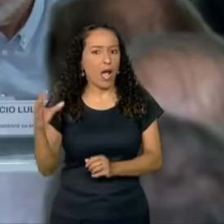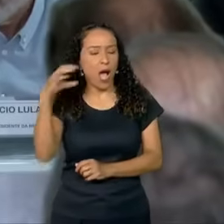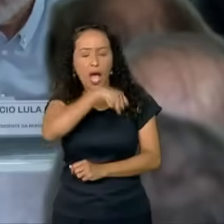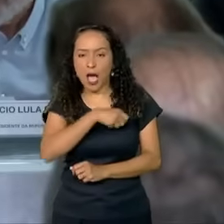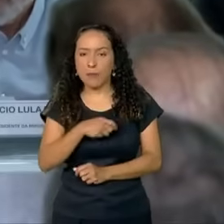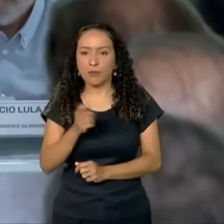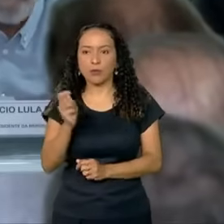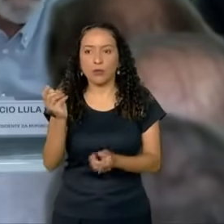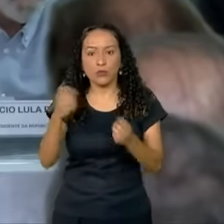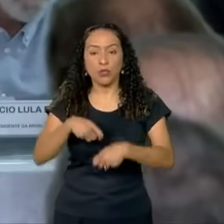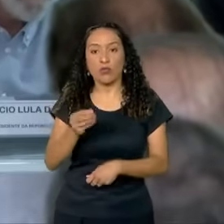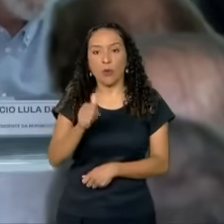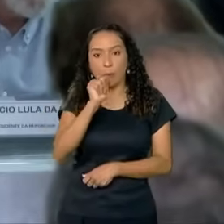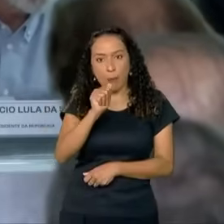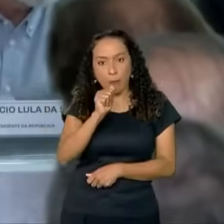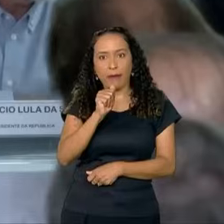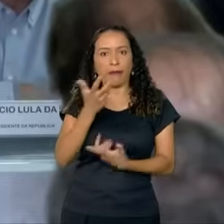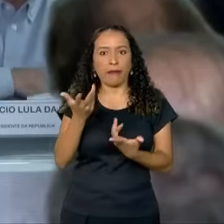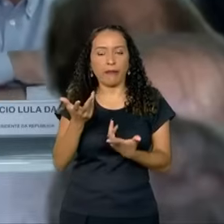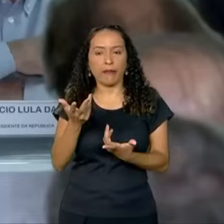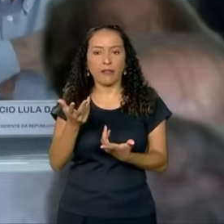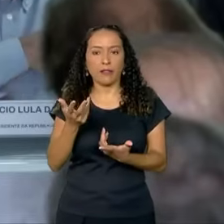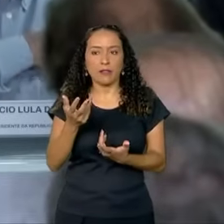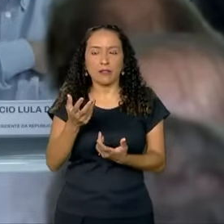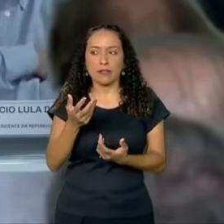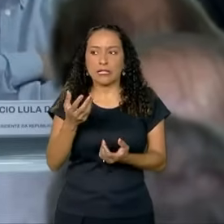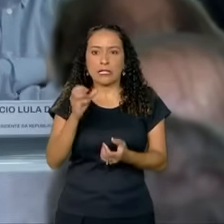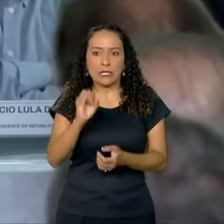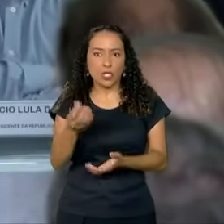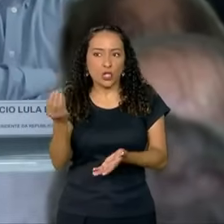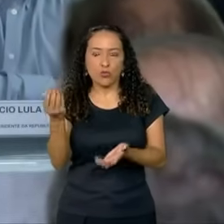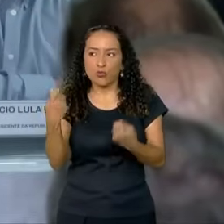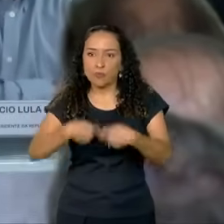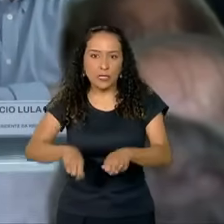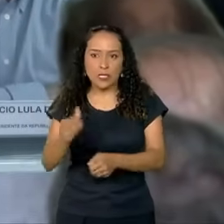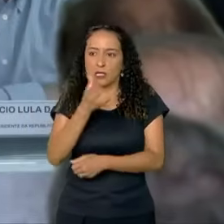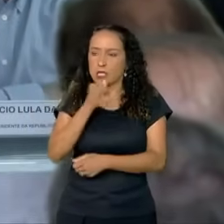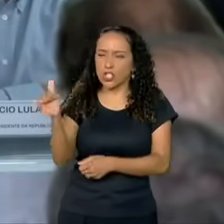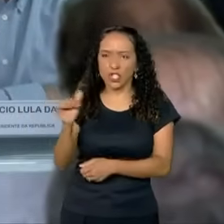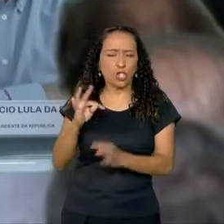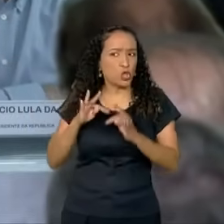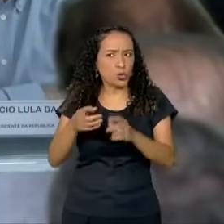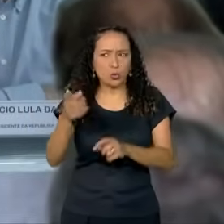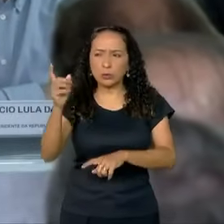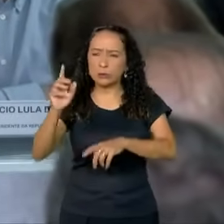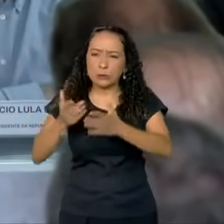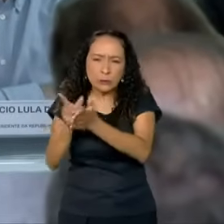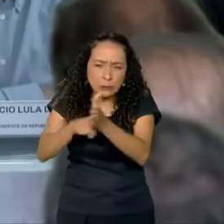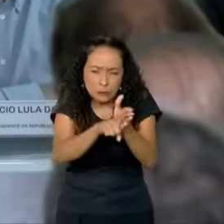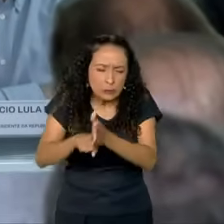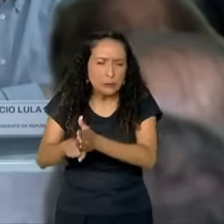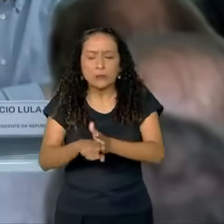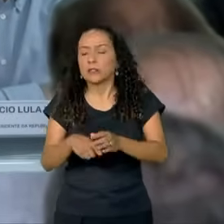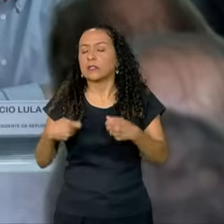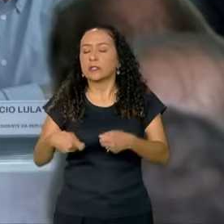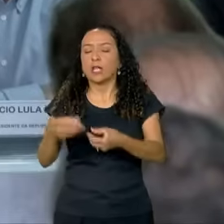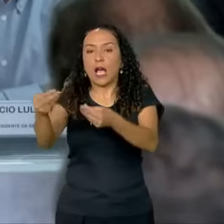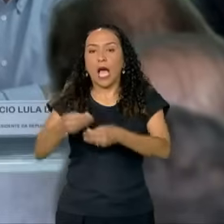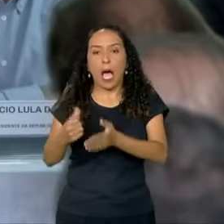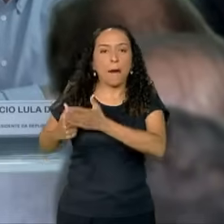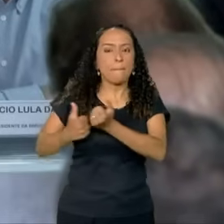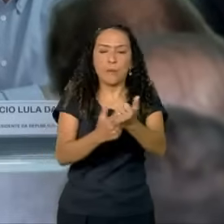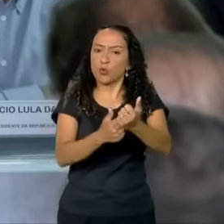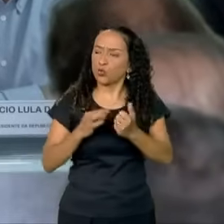potável rapidamente, sem ter uso de energia. Estamos buscando todos esses recursos, está vindo apoio de várias formas para isso,